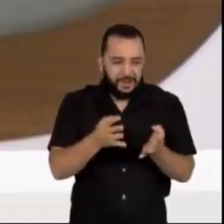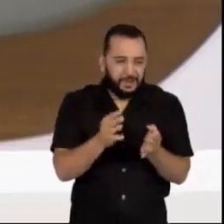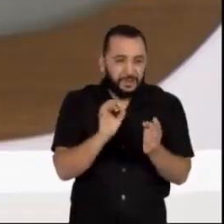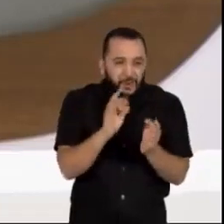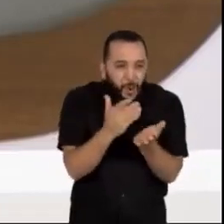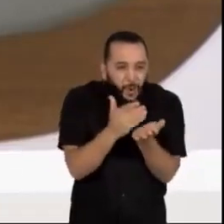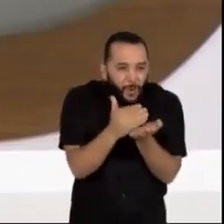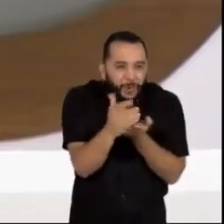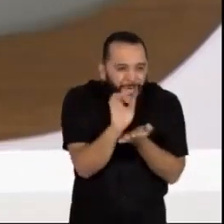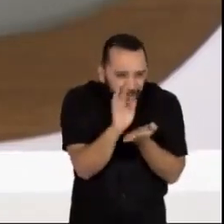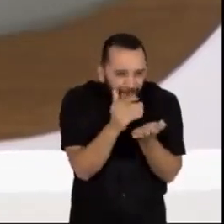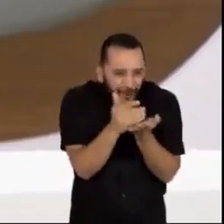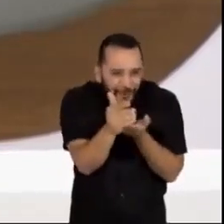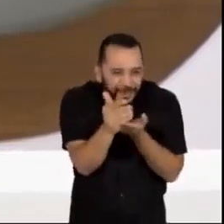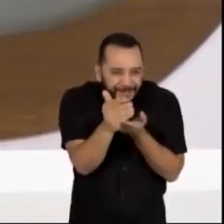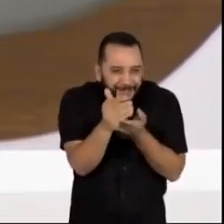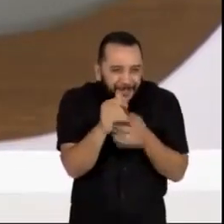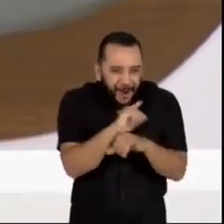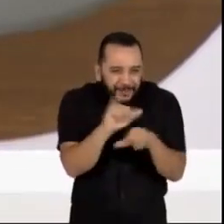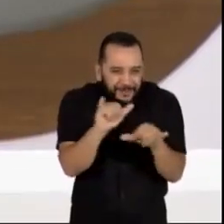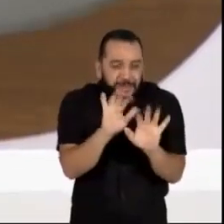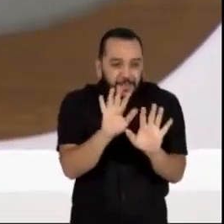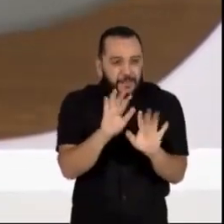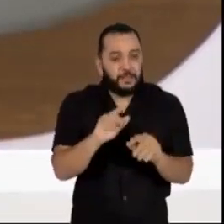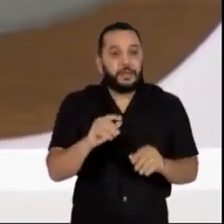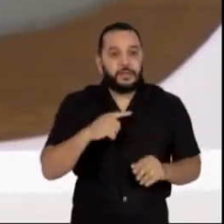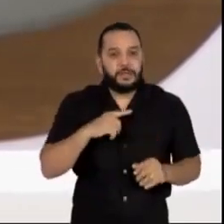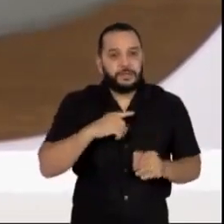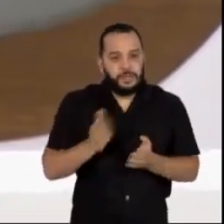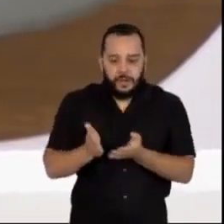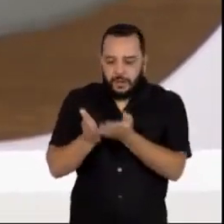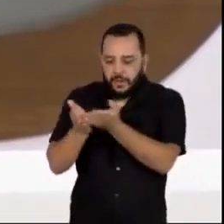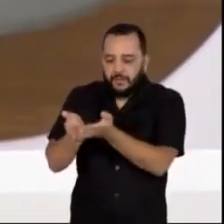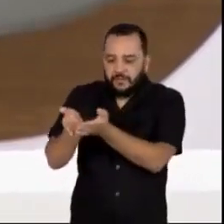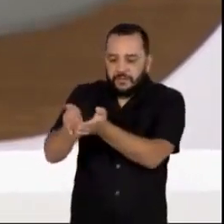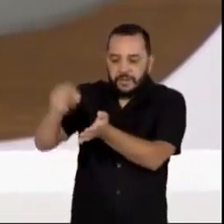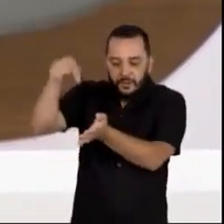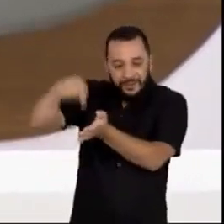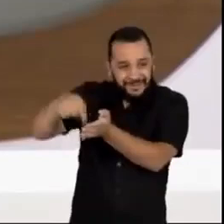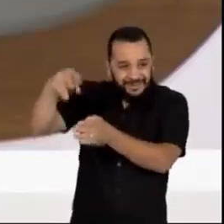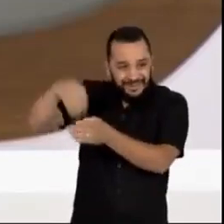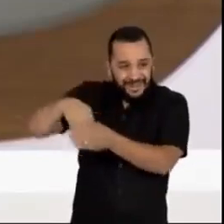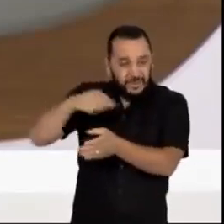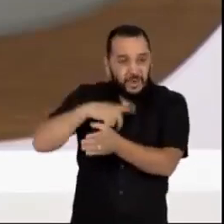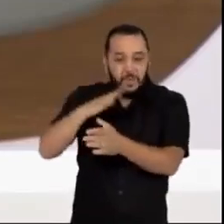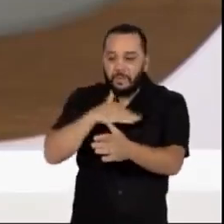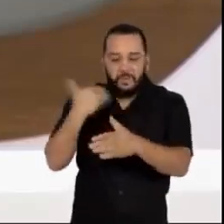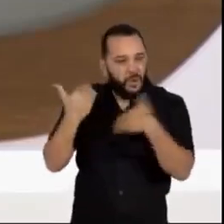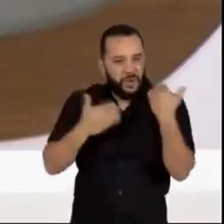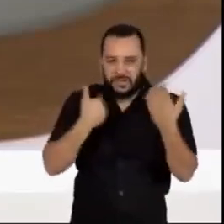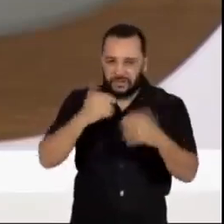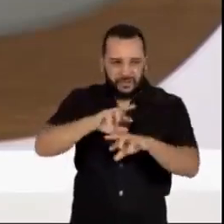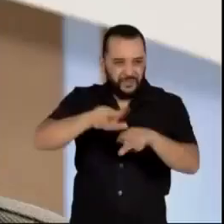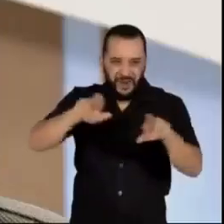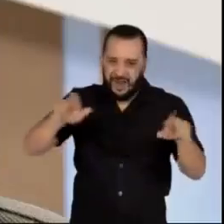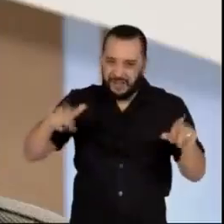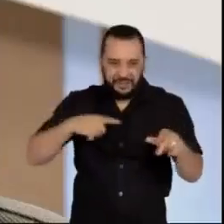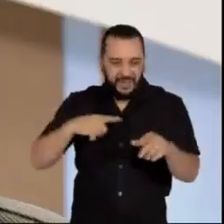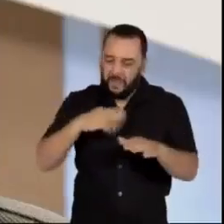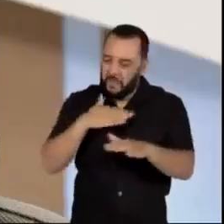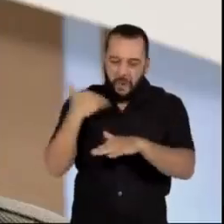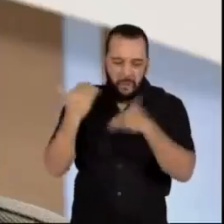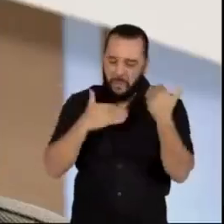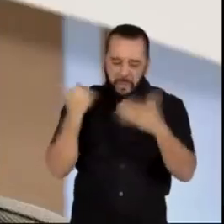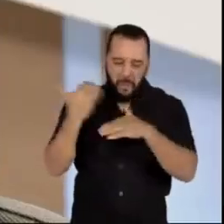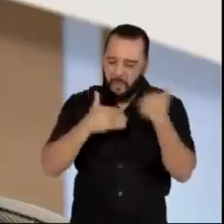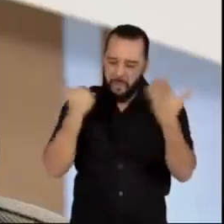adiante é quando você conta que as mortes nos navios Negreiros ela eram elas eram tantas elas eram tão volumosas